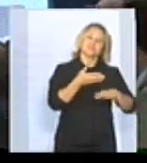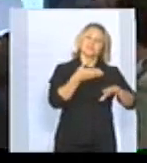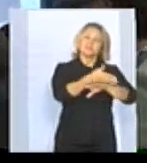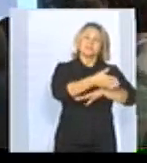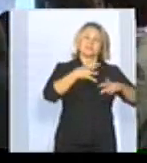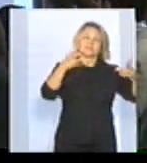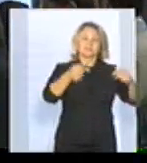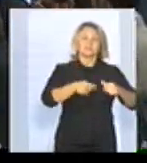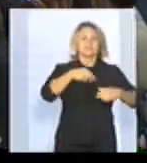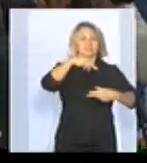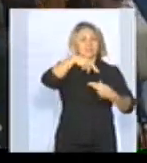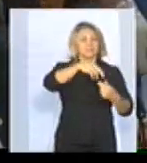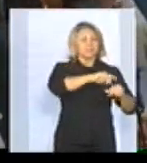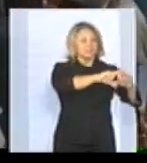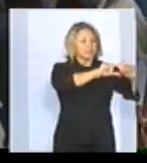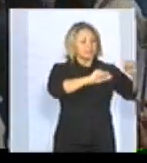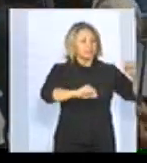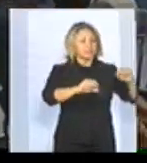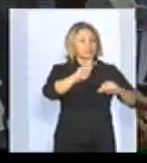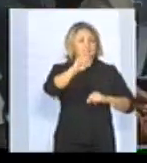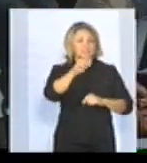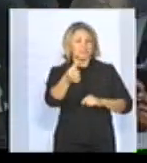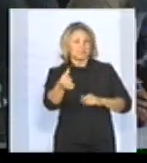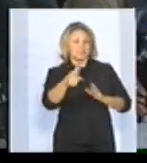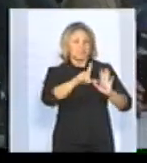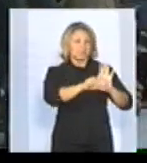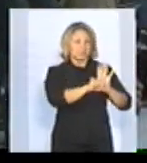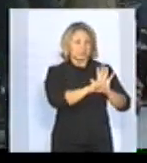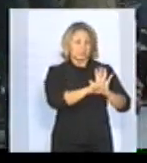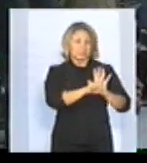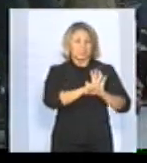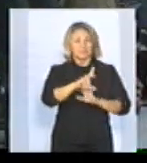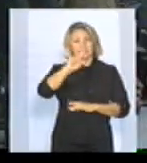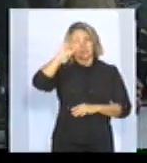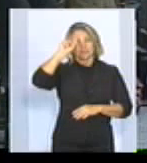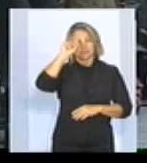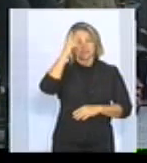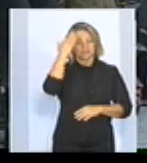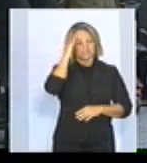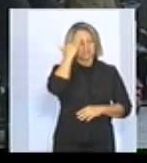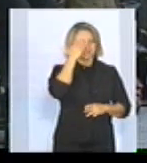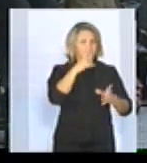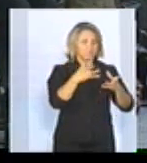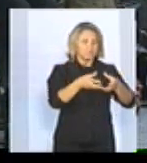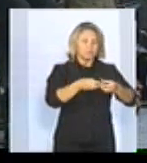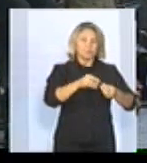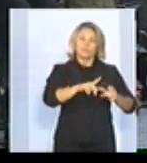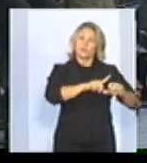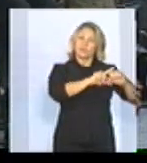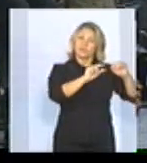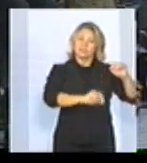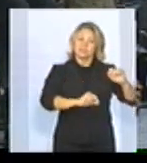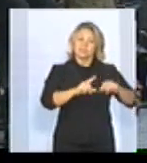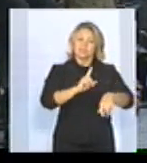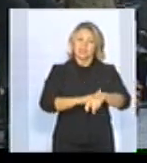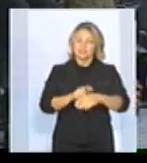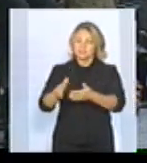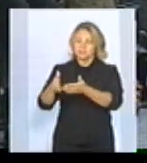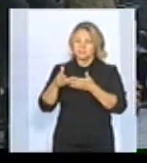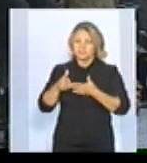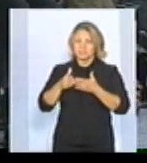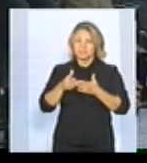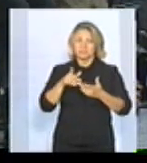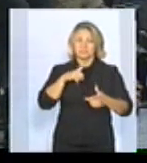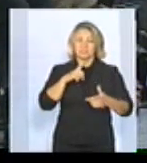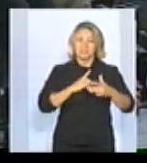5º e 6º da lei. No entendimento do IDEC, esses artigos, ao impedir ou estabelecer limites